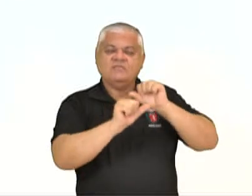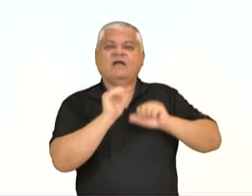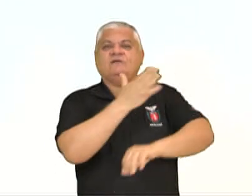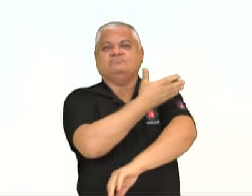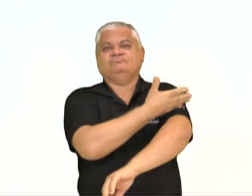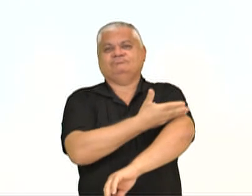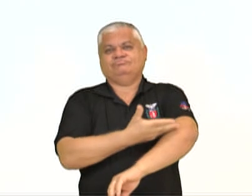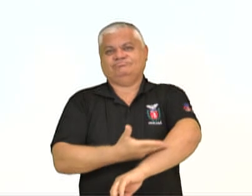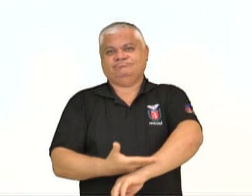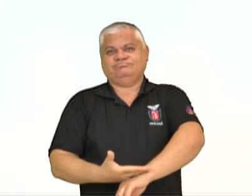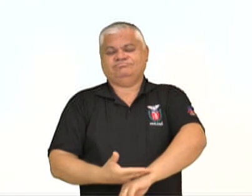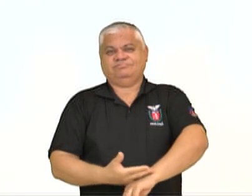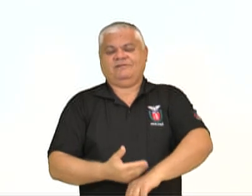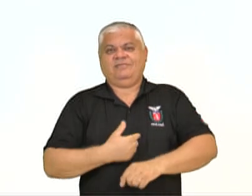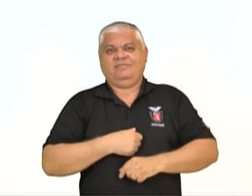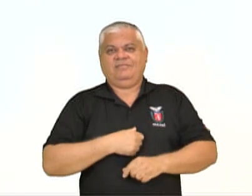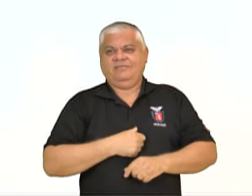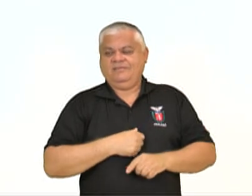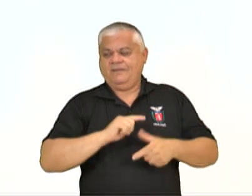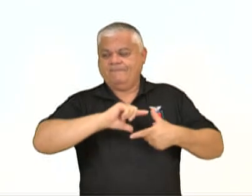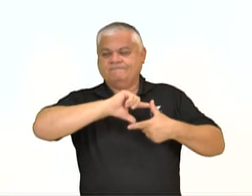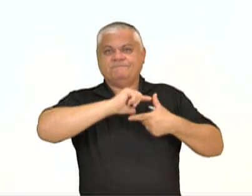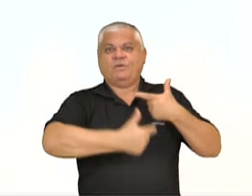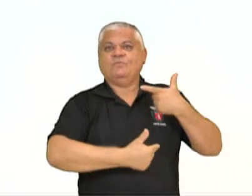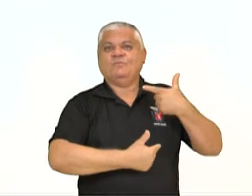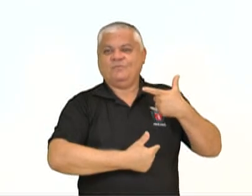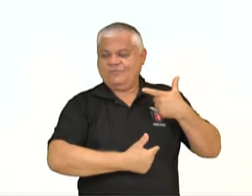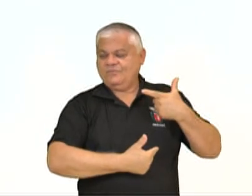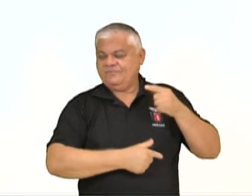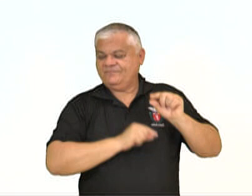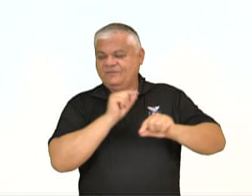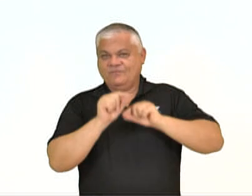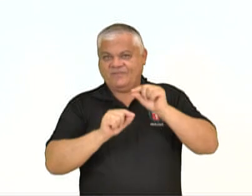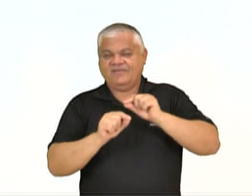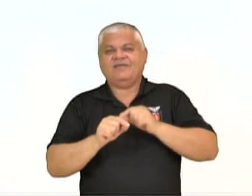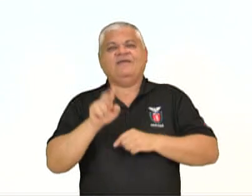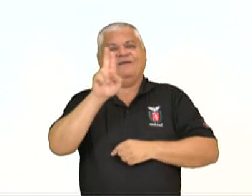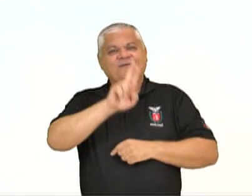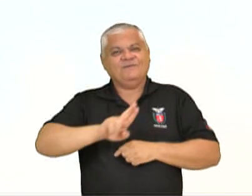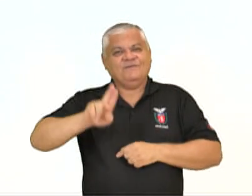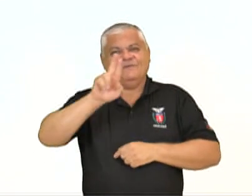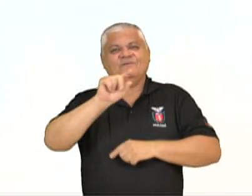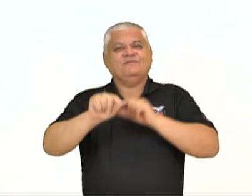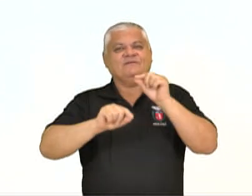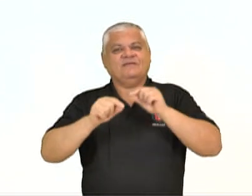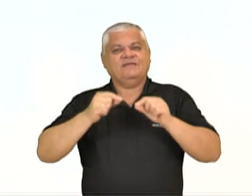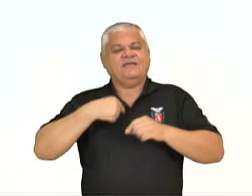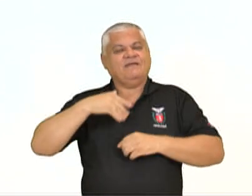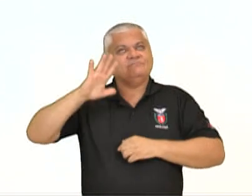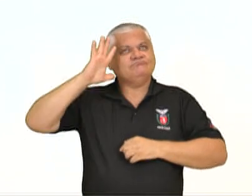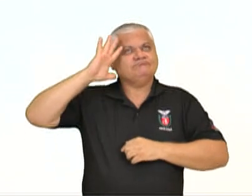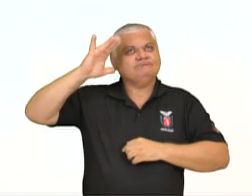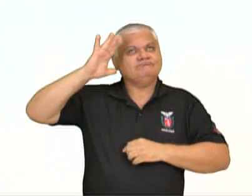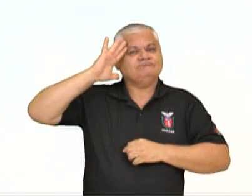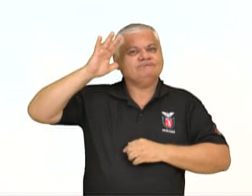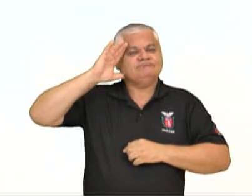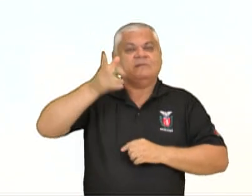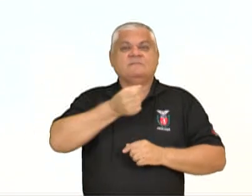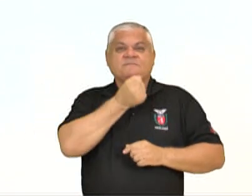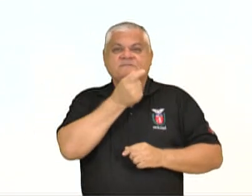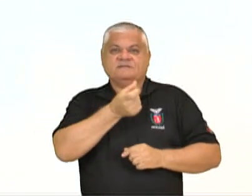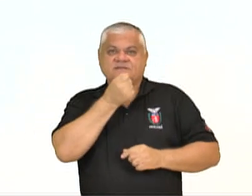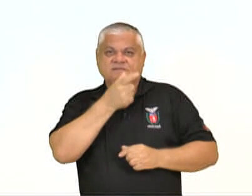discursivo, né? Rompe com a expectativa do personagem, do leitor, visando a promover uma reflexão de uma forma bem humorada,